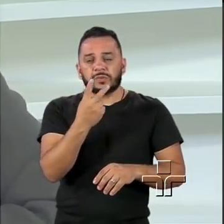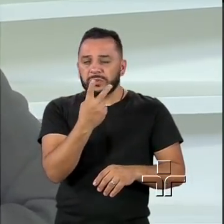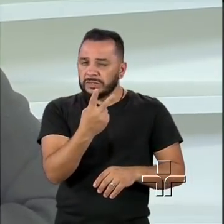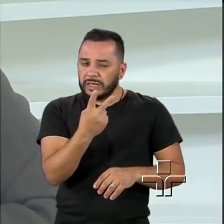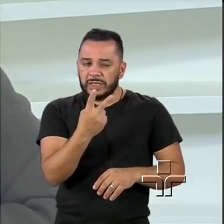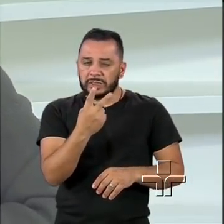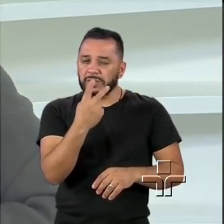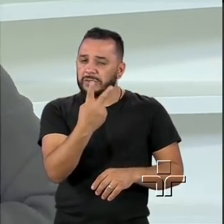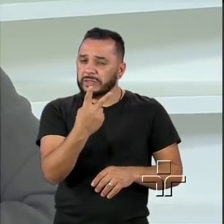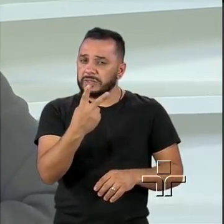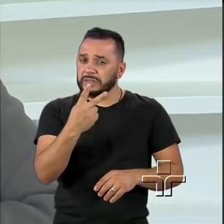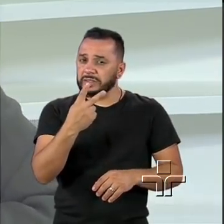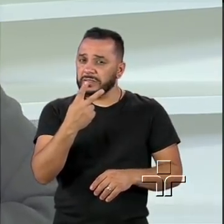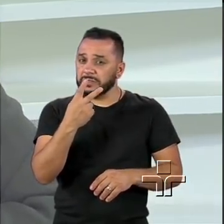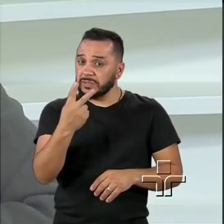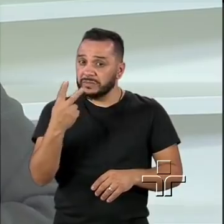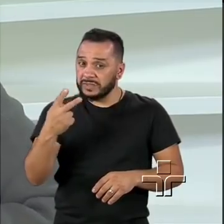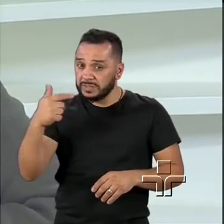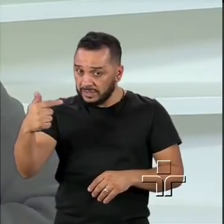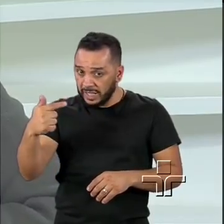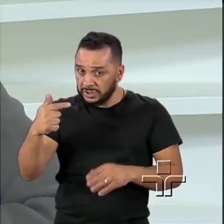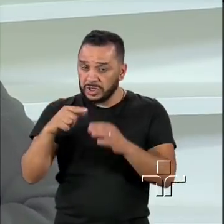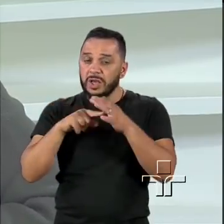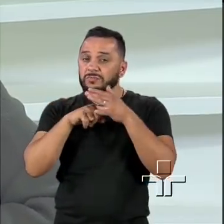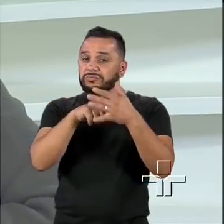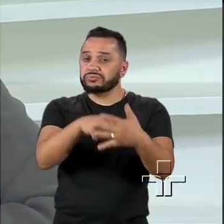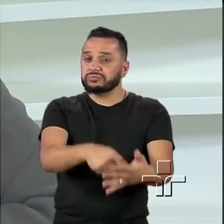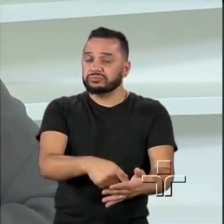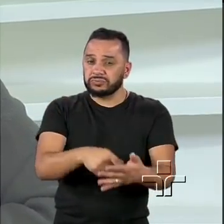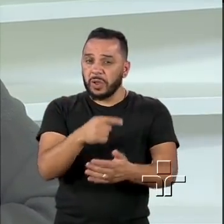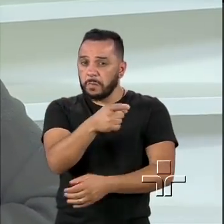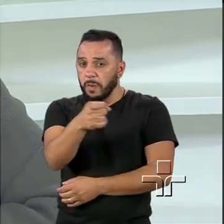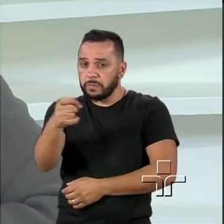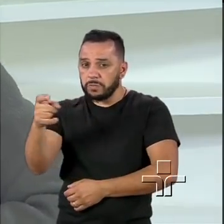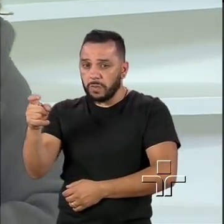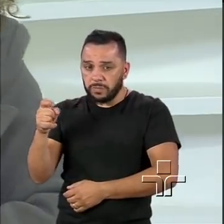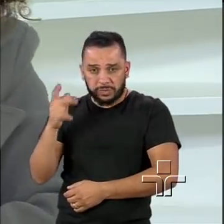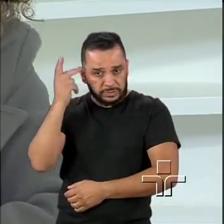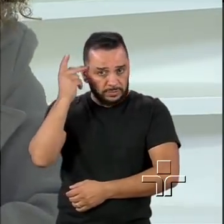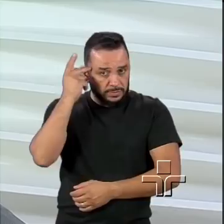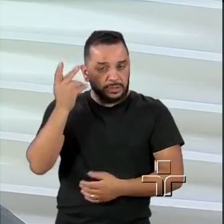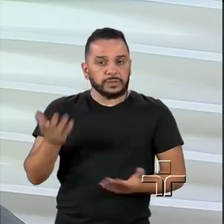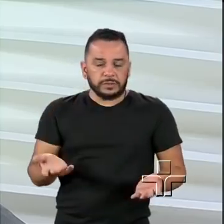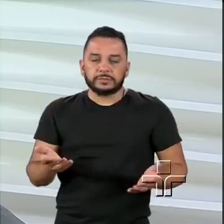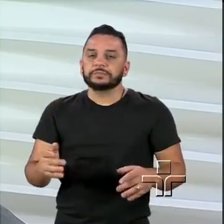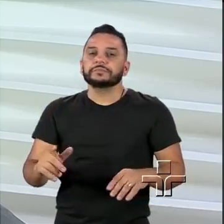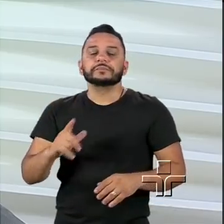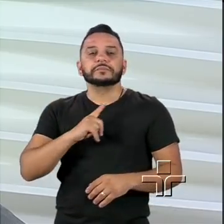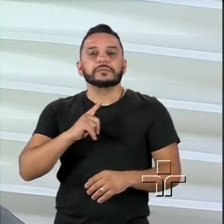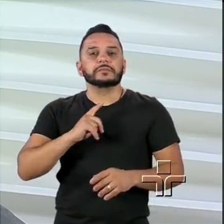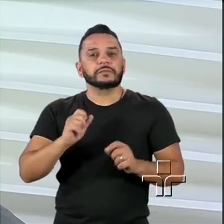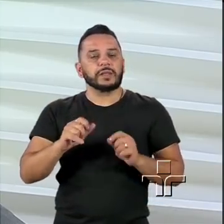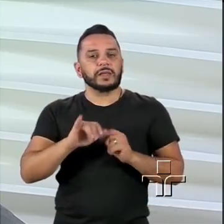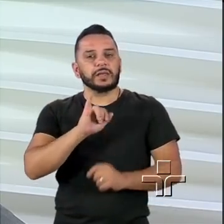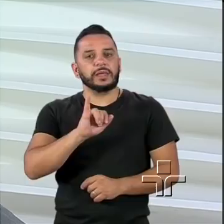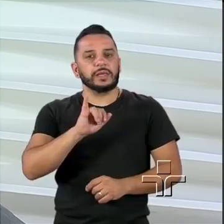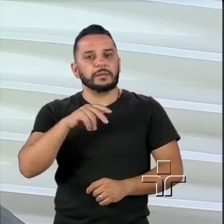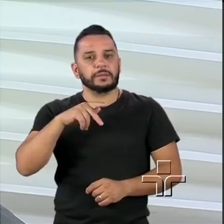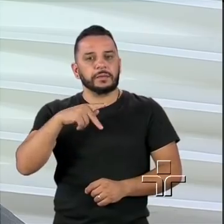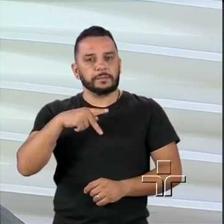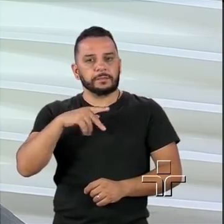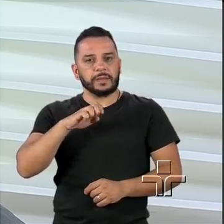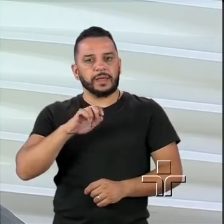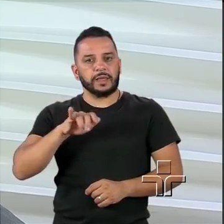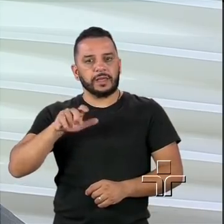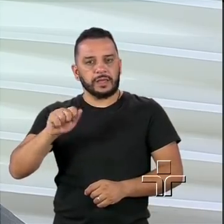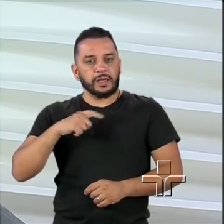ações policiais e os dados do Mapa da Segurança divulgados pelo IPEA relativos